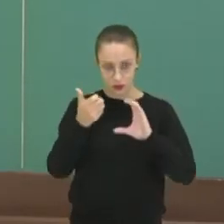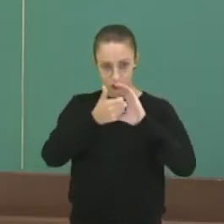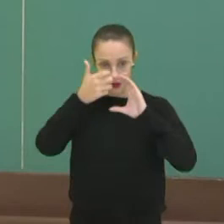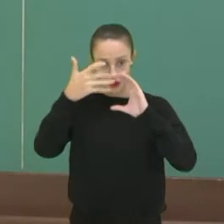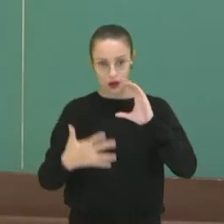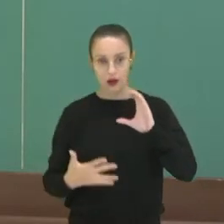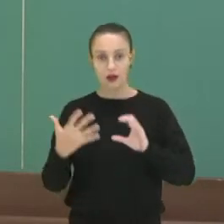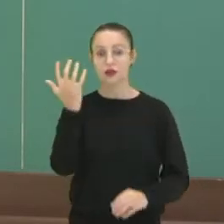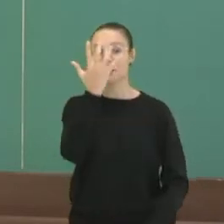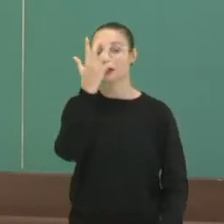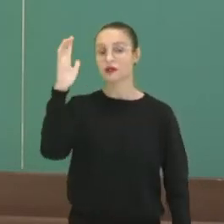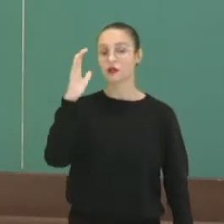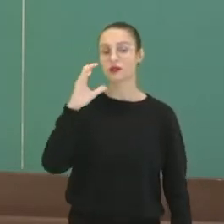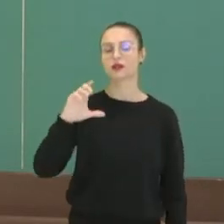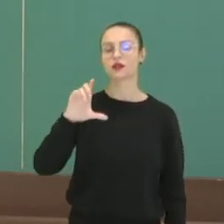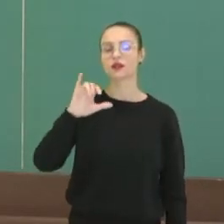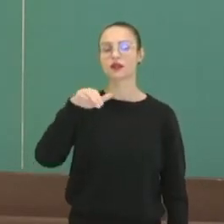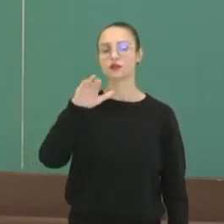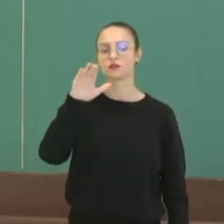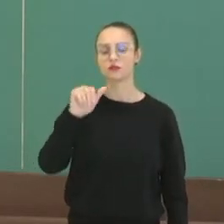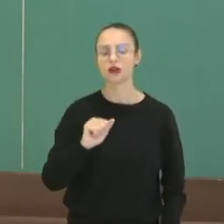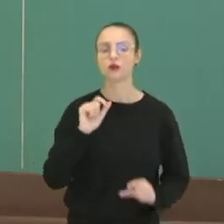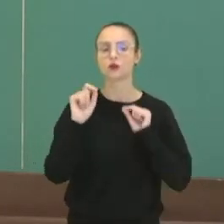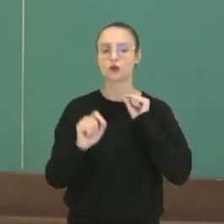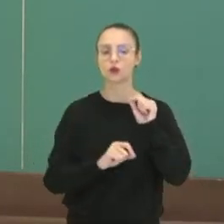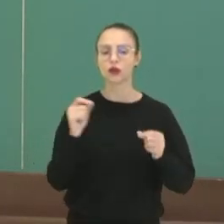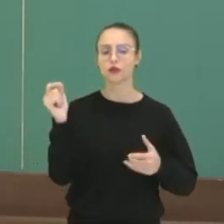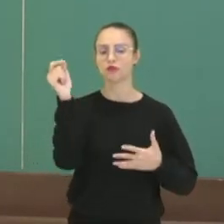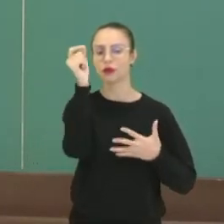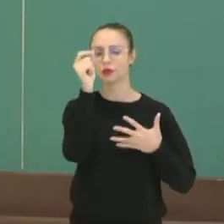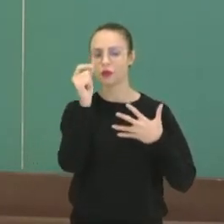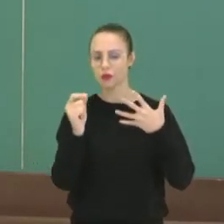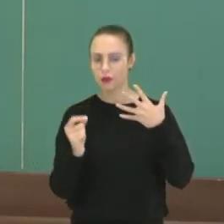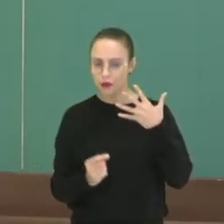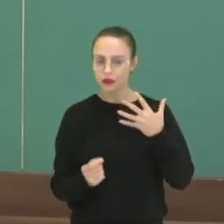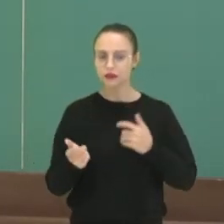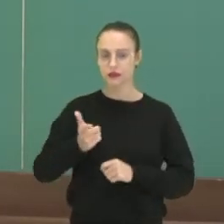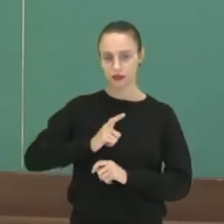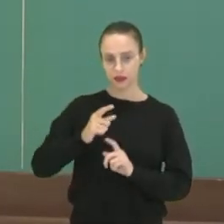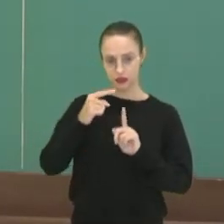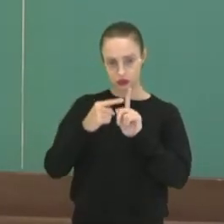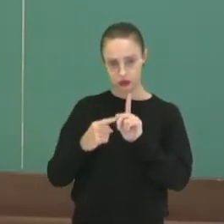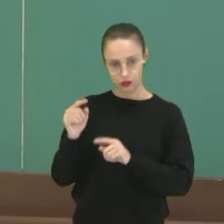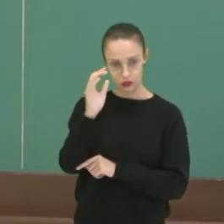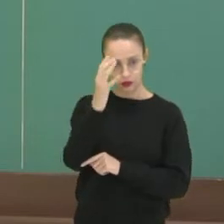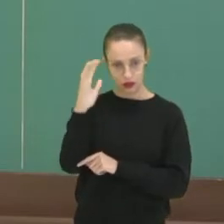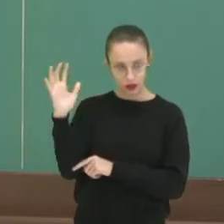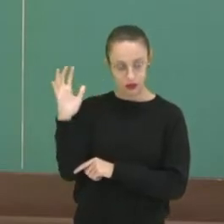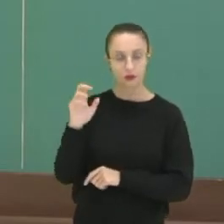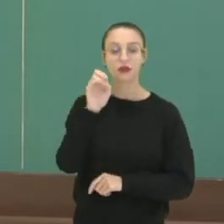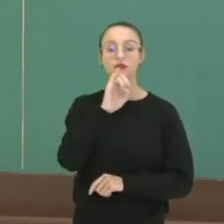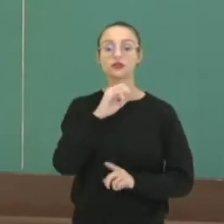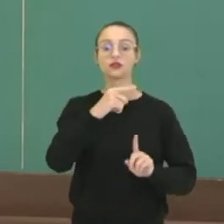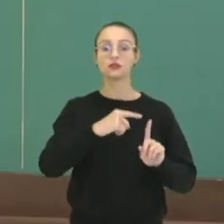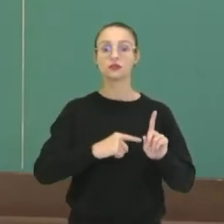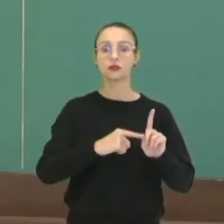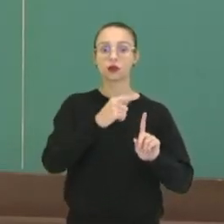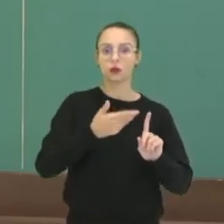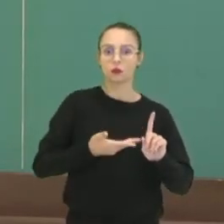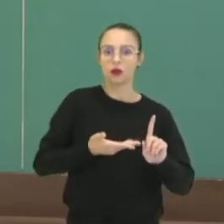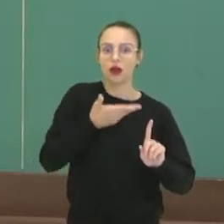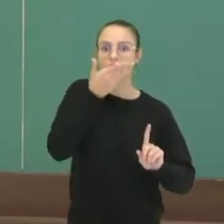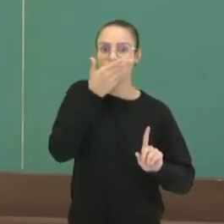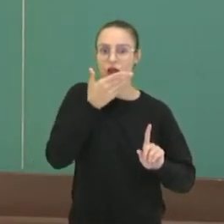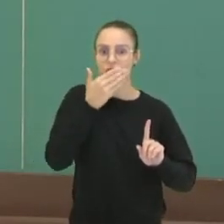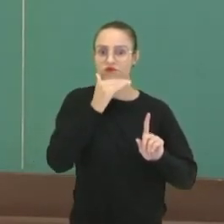clima? Que elementos estão presentes ali nesse tipo climático? Se as temperaturas são elevadas, se são